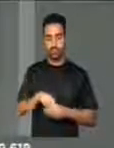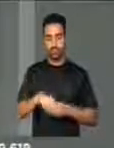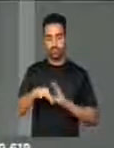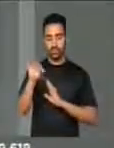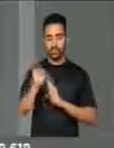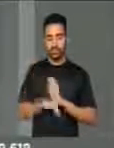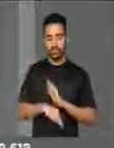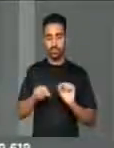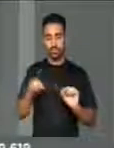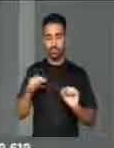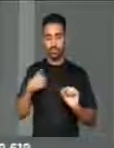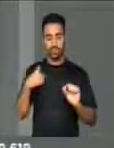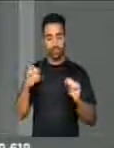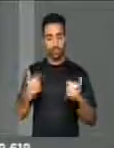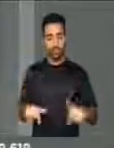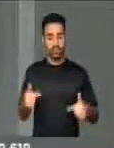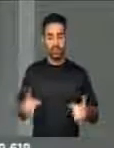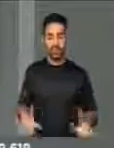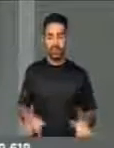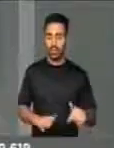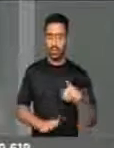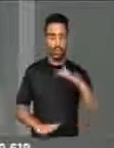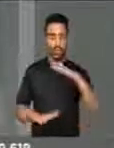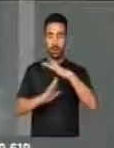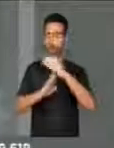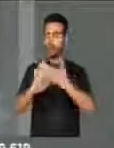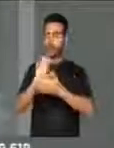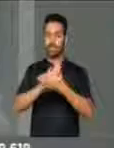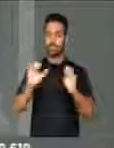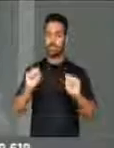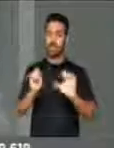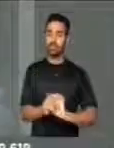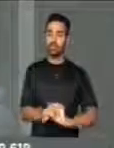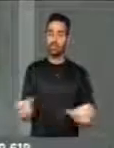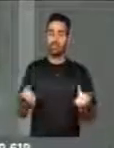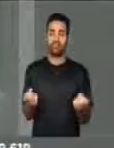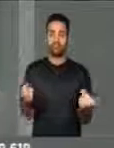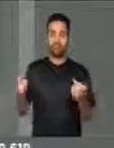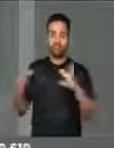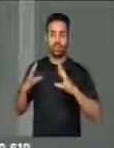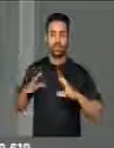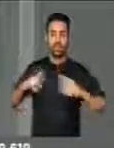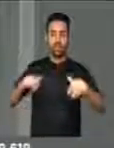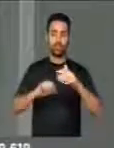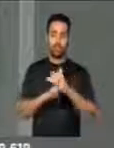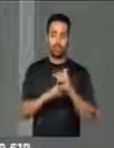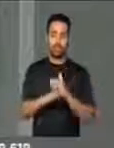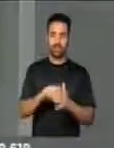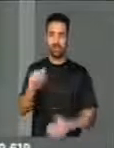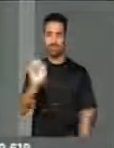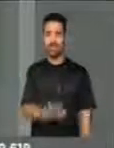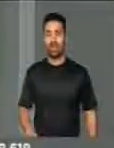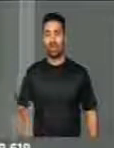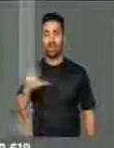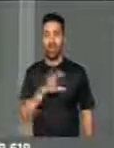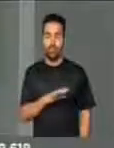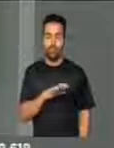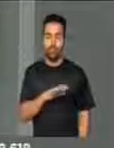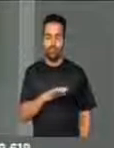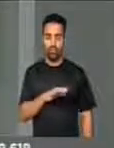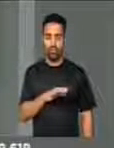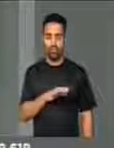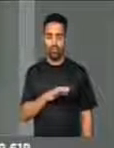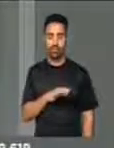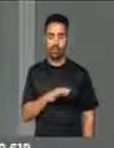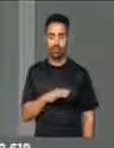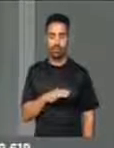é que não haja limite nenhuma para a privatização. É total, é geral. É dentro de